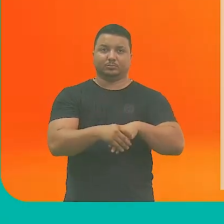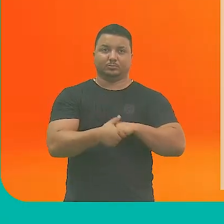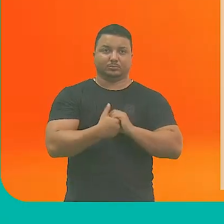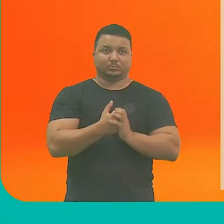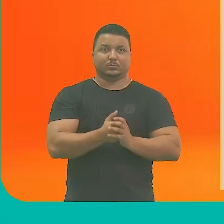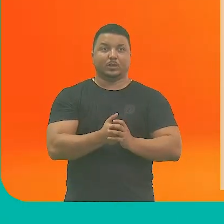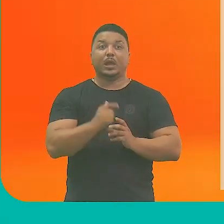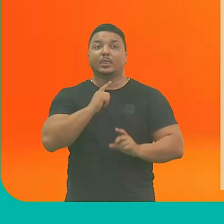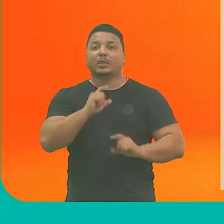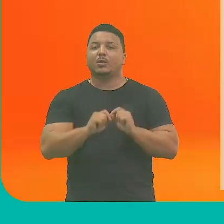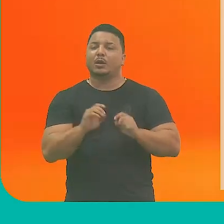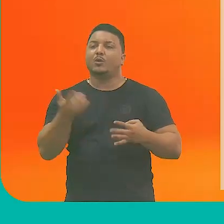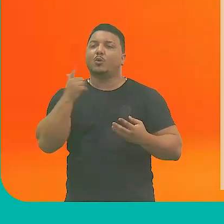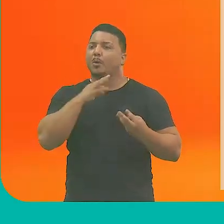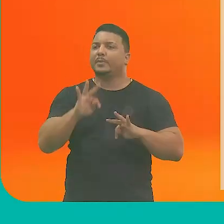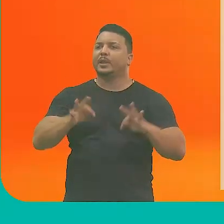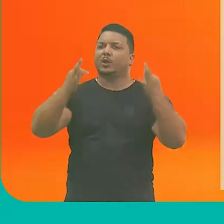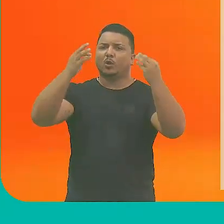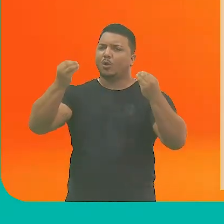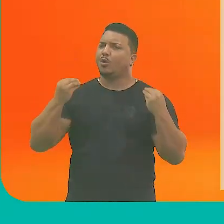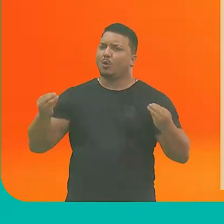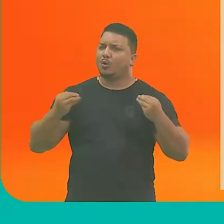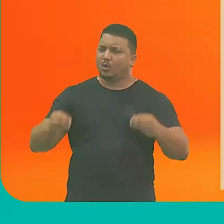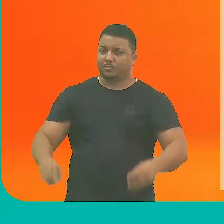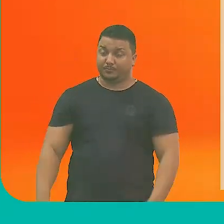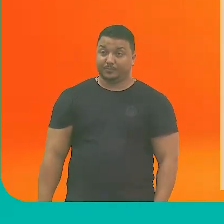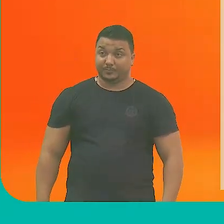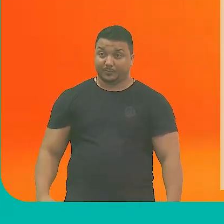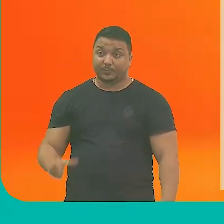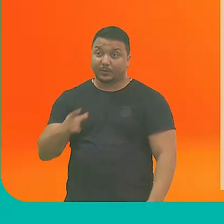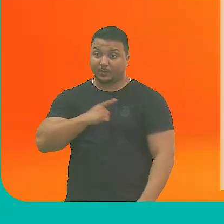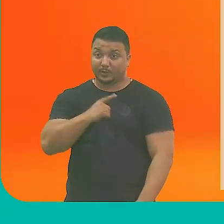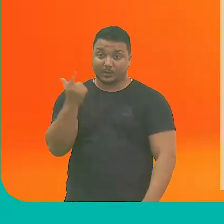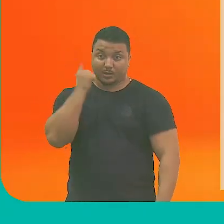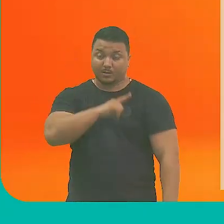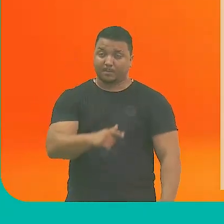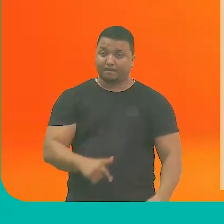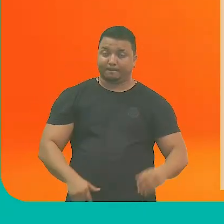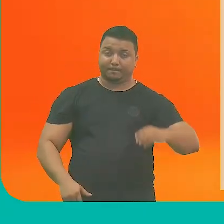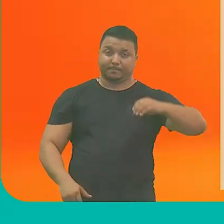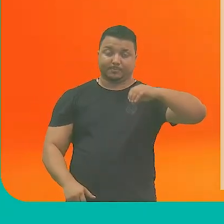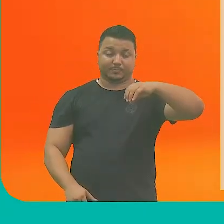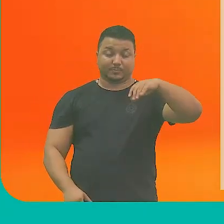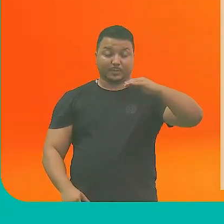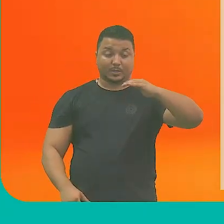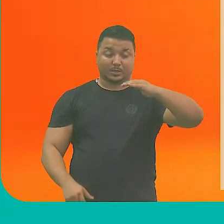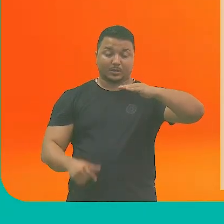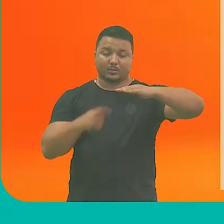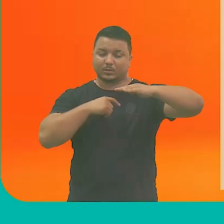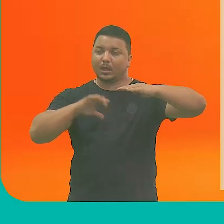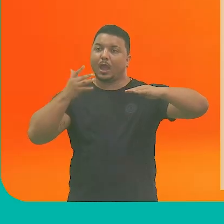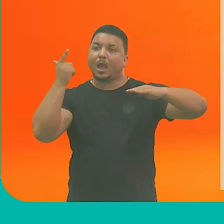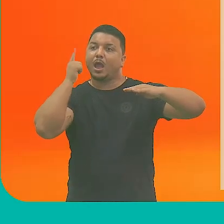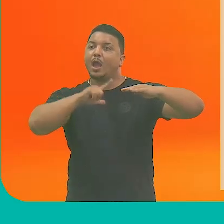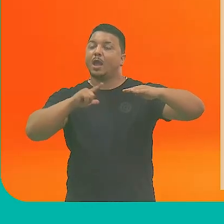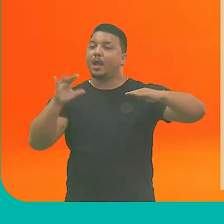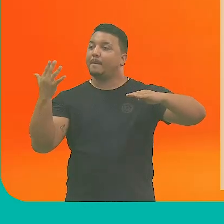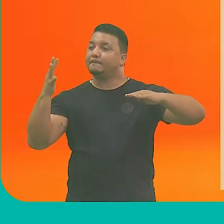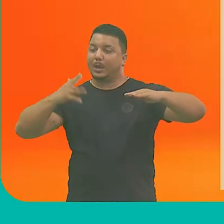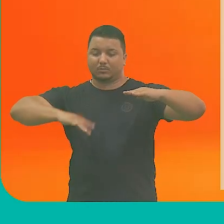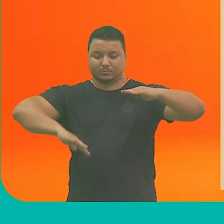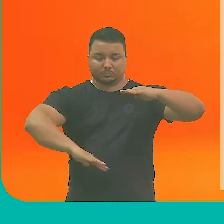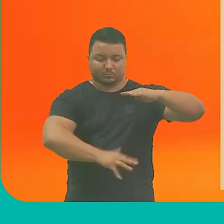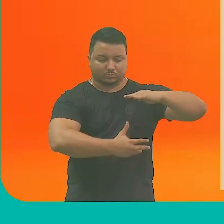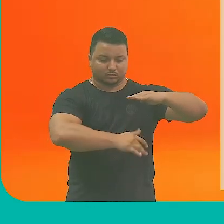tecnologia funciona da seguinte forma: ao se colocarem as mãos sobre a torneira, ela libera